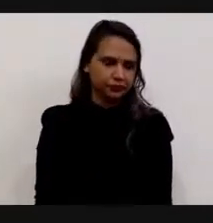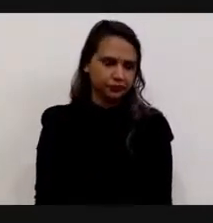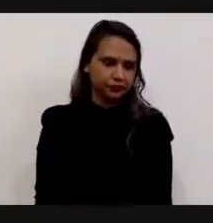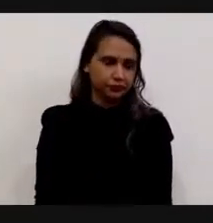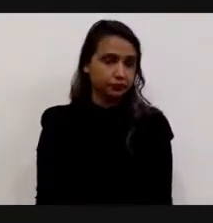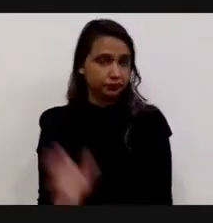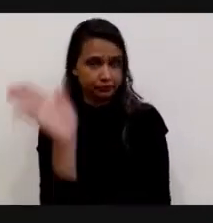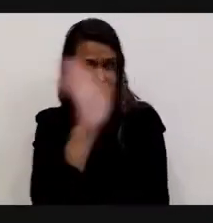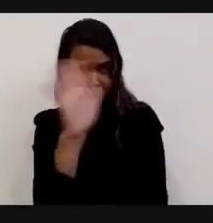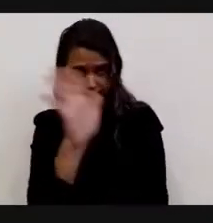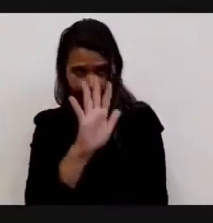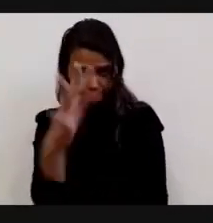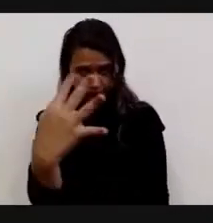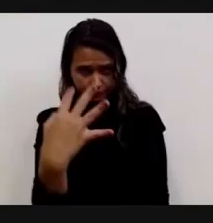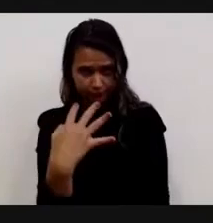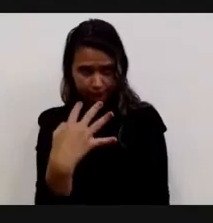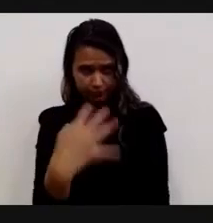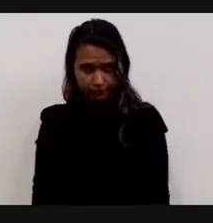Janete, você nos ouve?